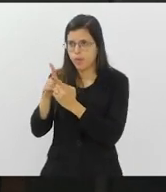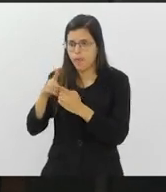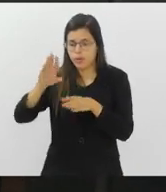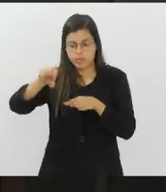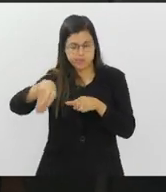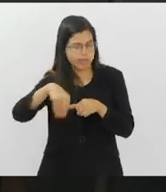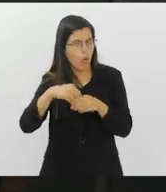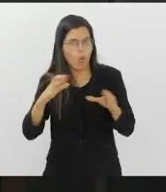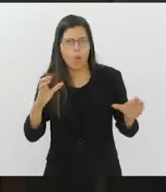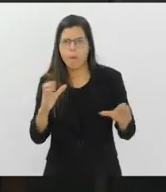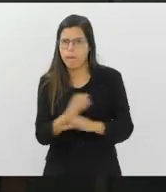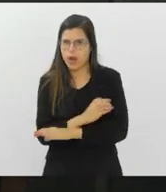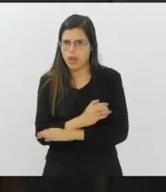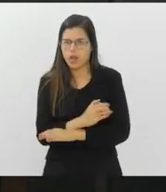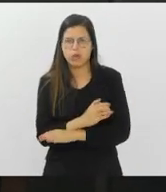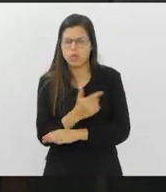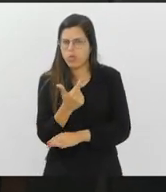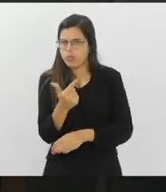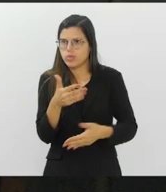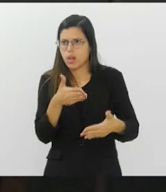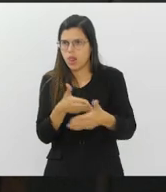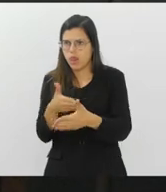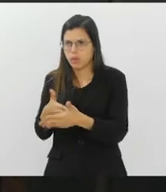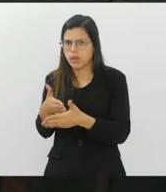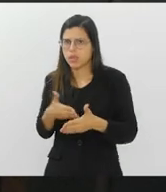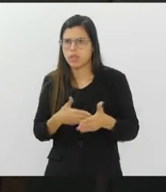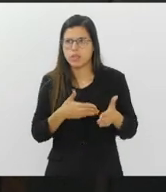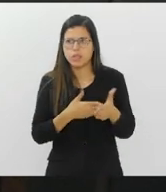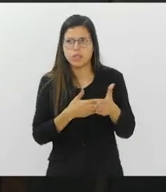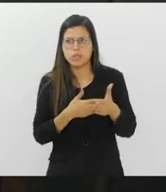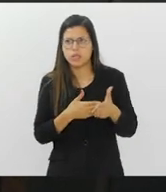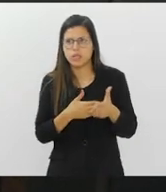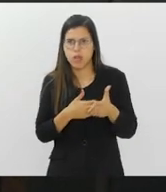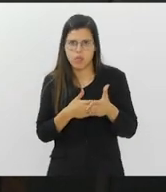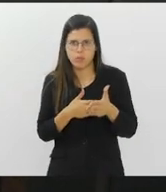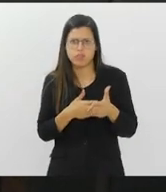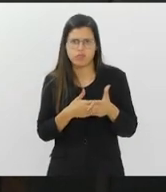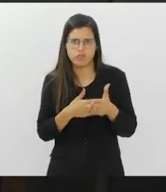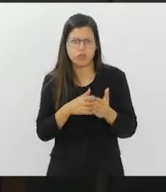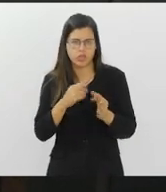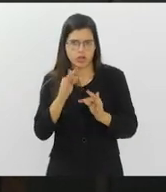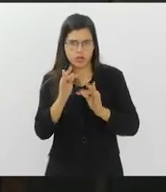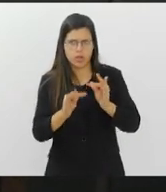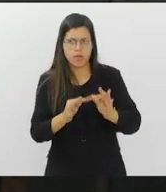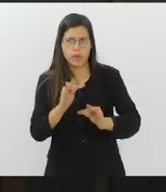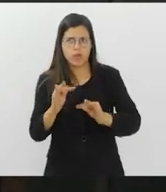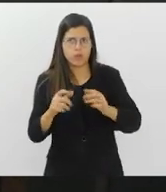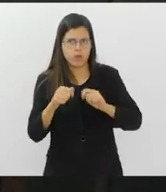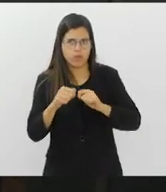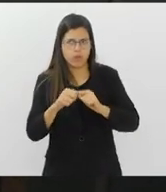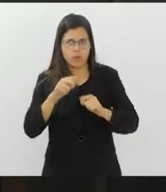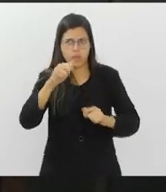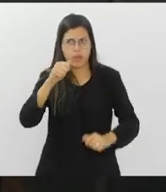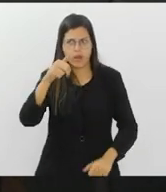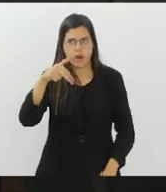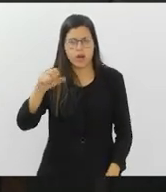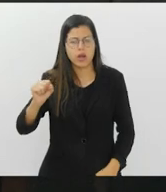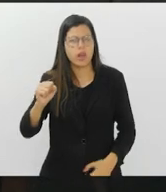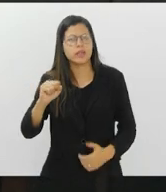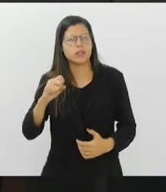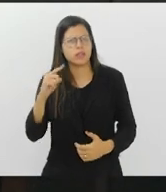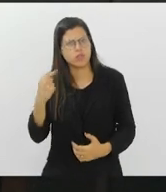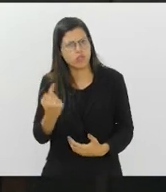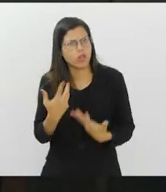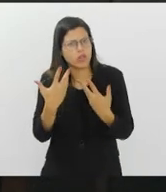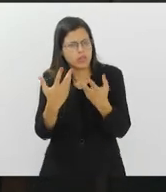plenitude, sem qualquer limitação de sessões, que isso foi feito pela agência, ou seja, abraçando a causa